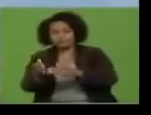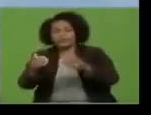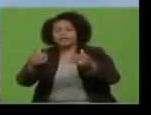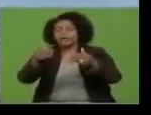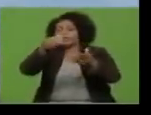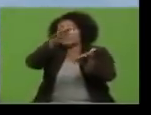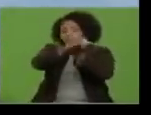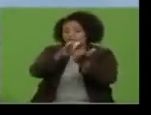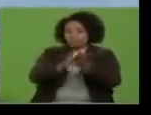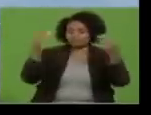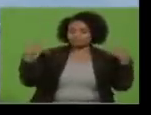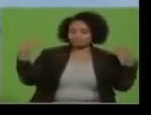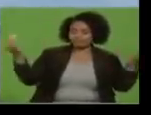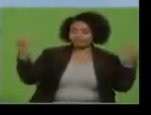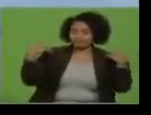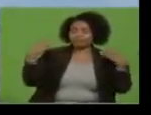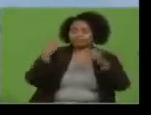Retomada das escolas de condução.